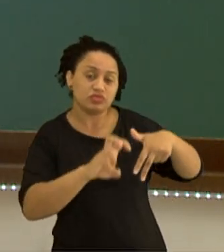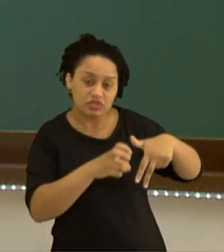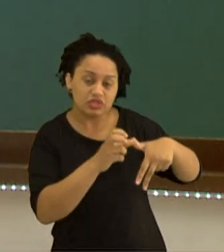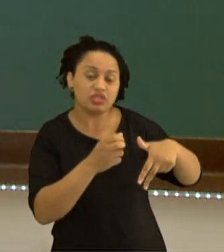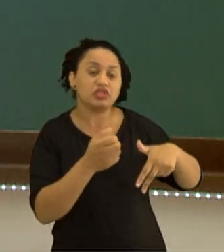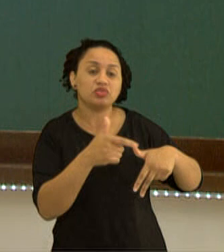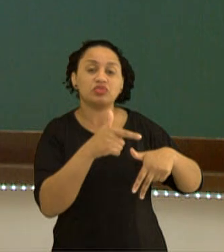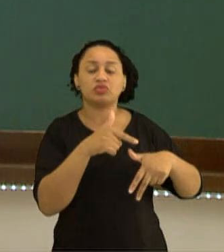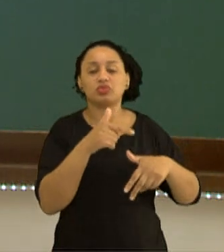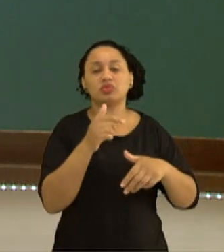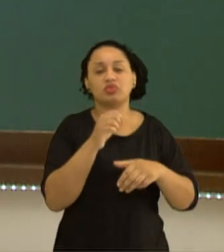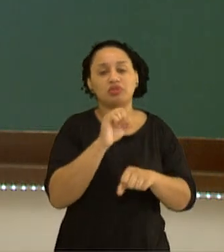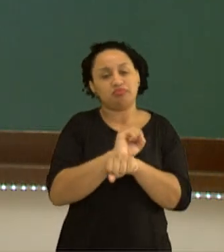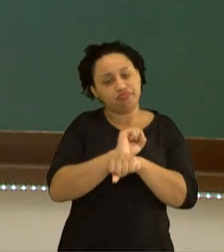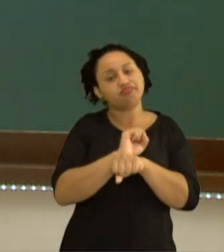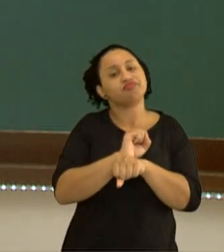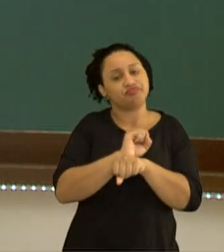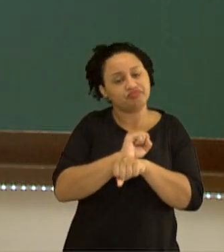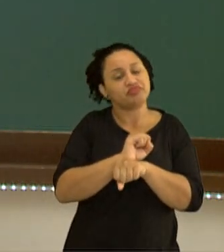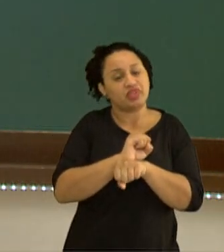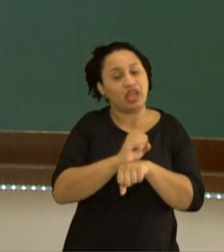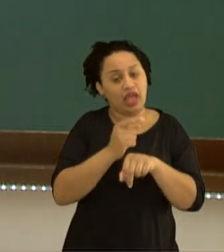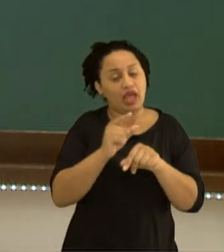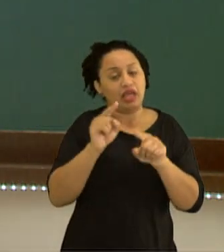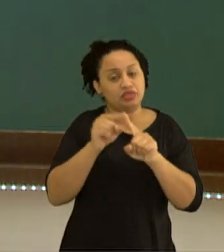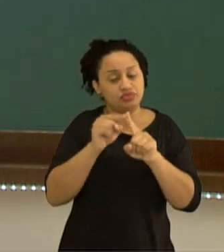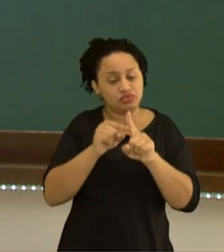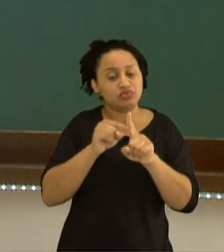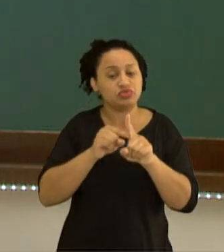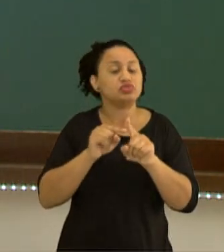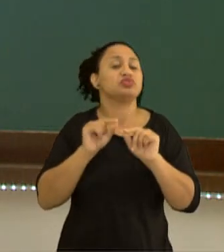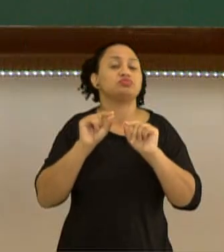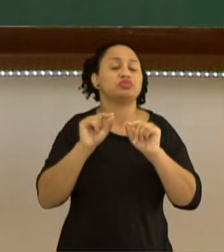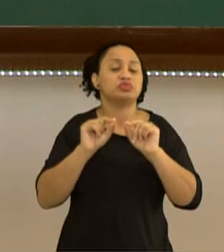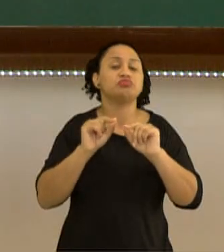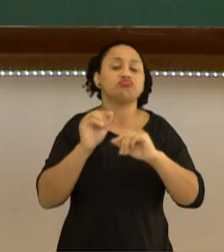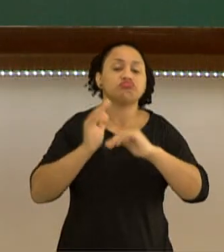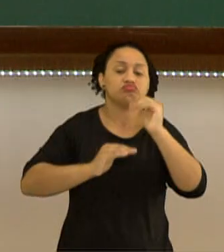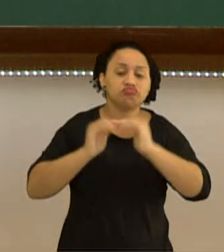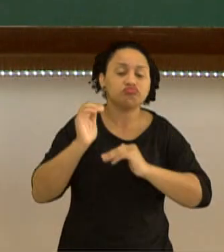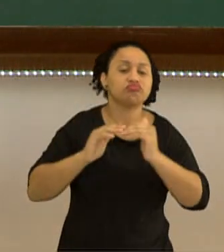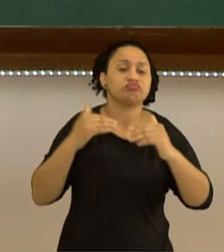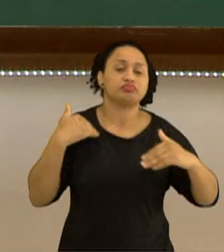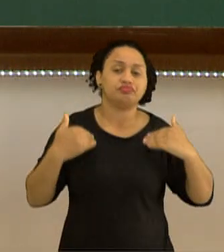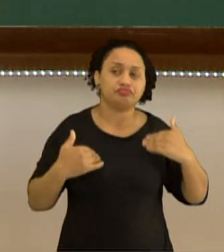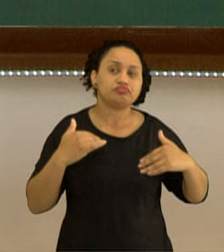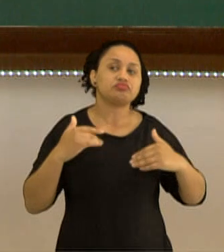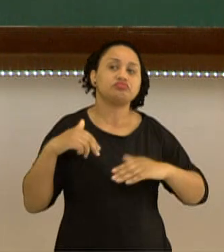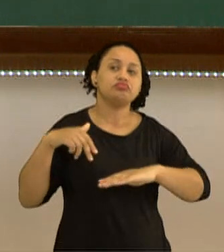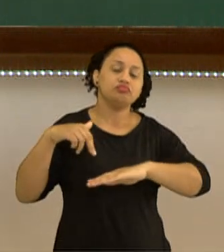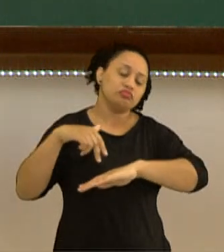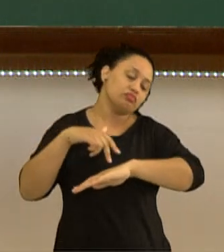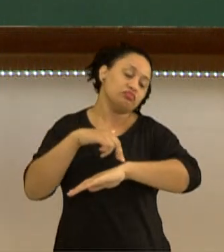repouso, podemos considerar como atividade física. Então, uma caminhada é uma atividade física, enquanto eu estou nas minhas tarefas